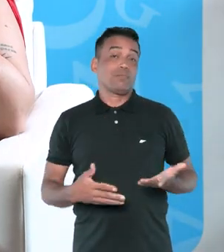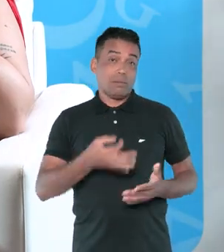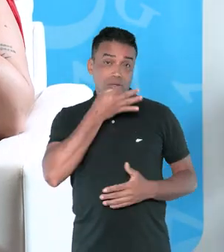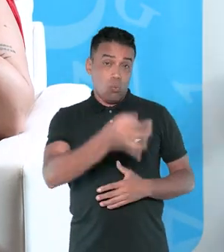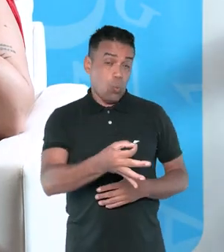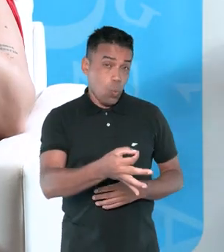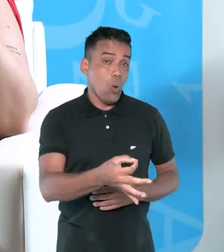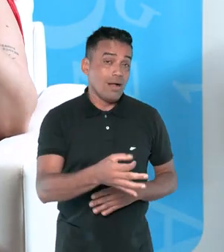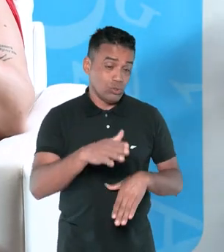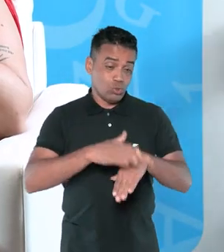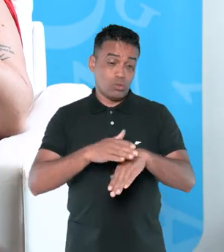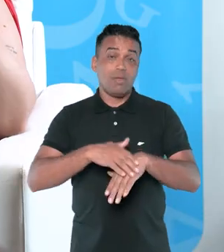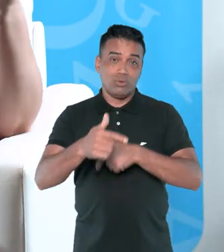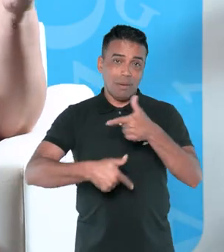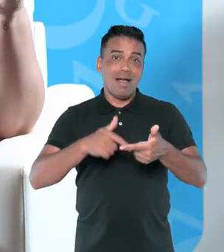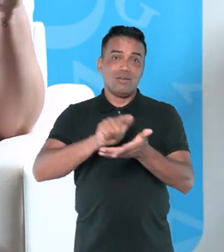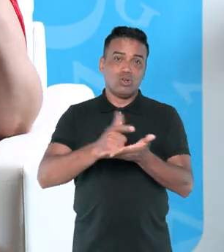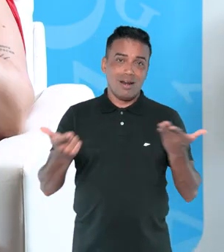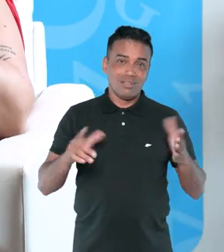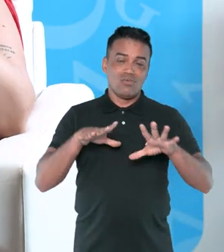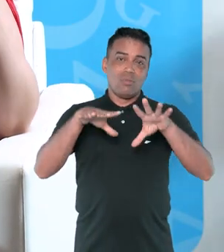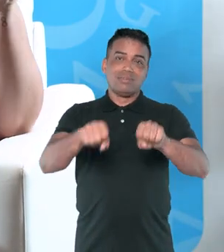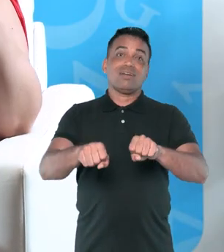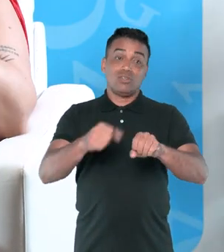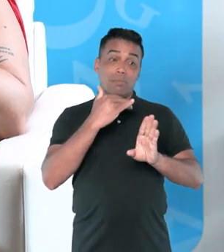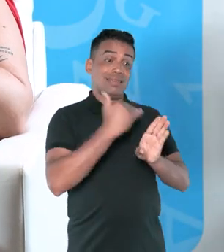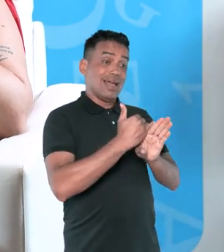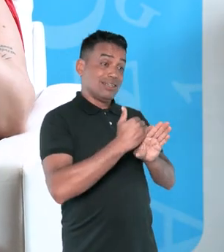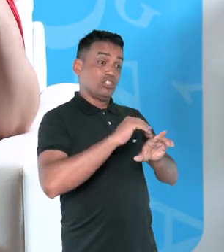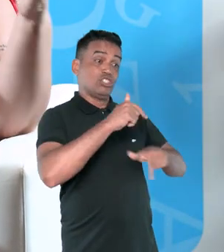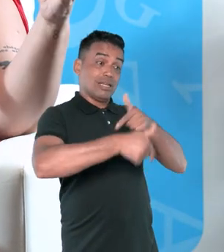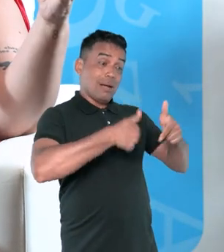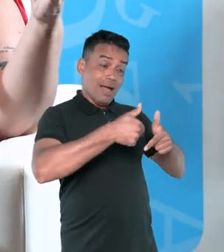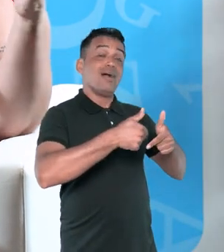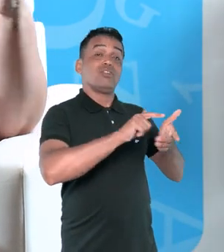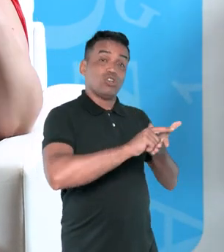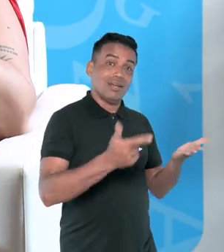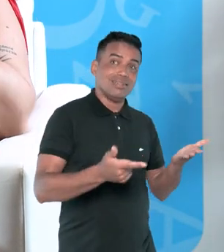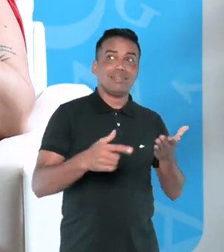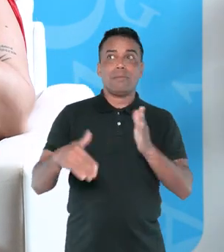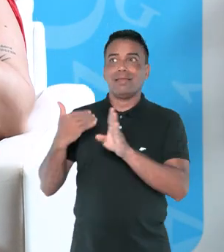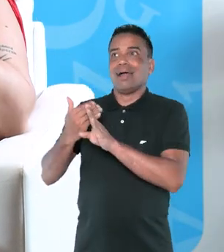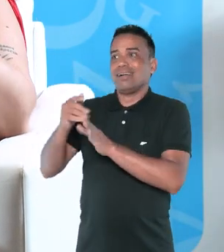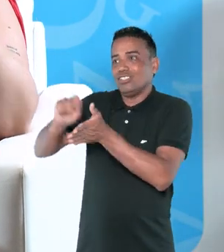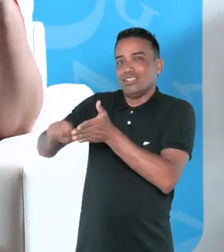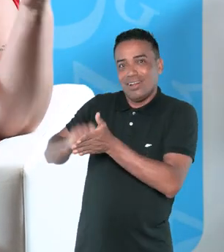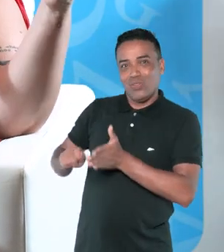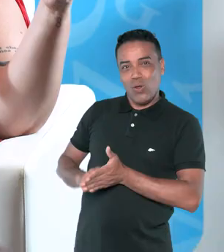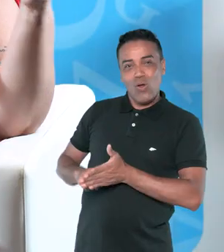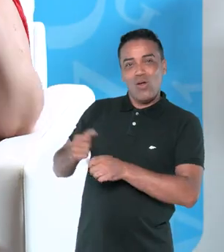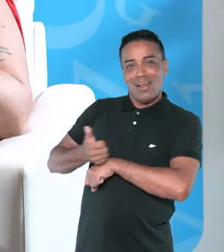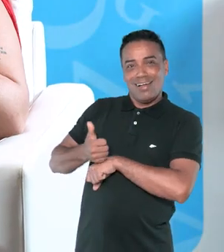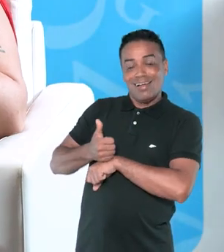um papel no meu trabalho. Eu sou jornalista, então é como se eu fosse metade jornalista, metade ficcionista. Então eu falo a verdade até certo ponto. E